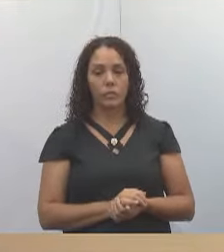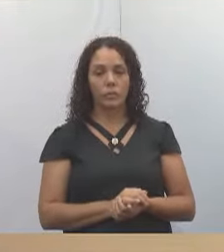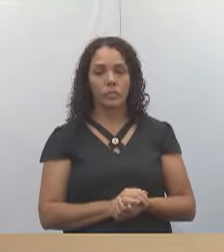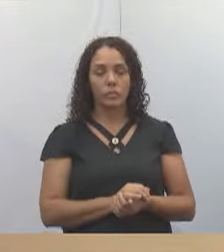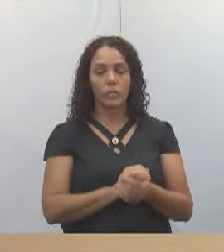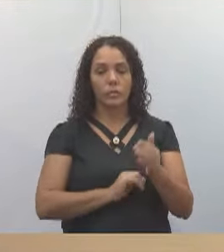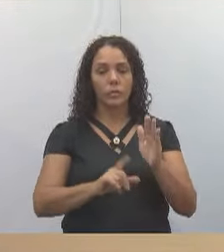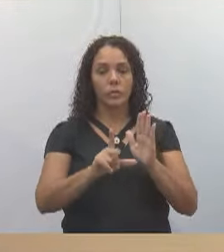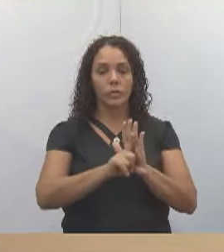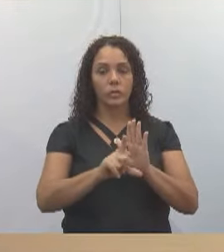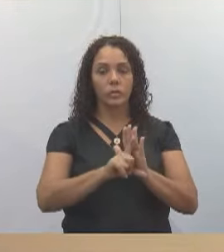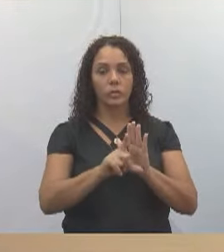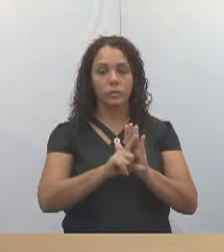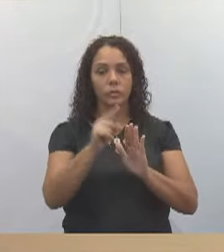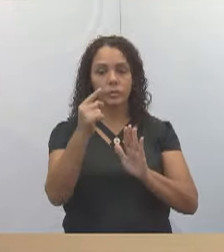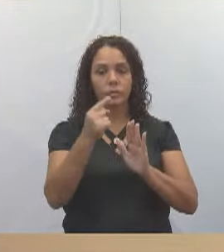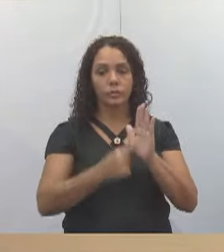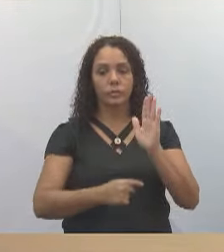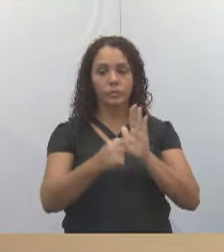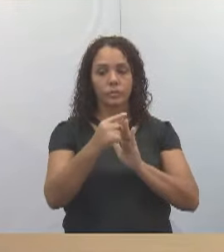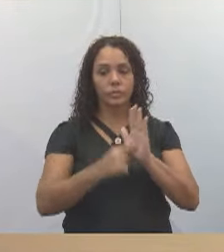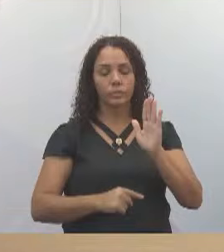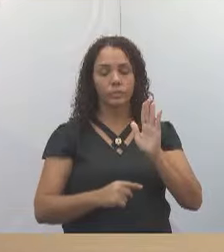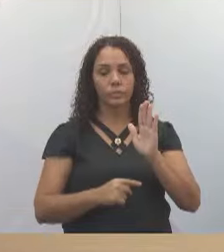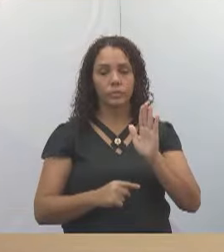da lei ora vetada.